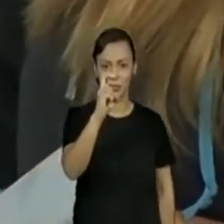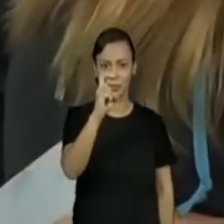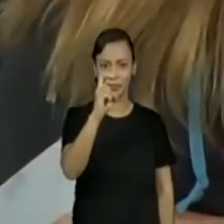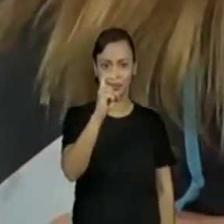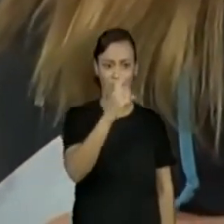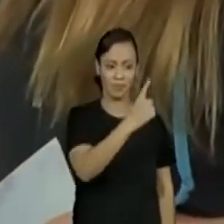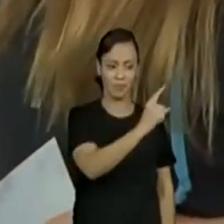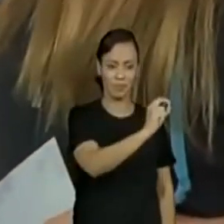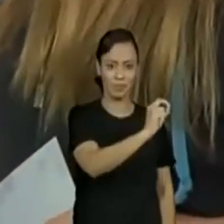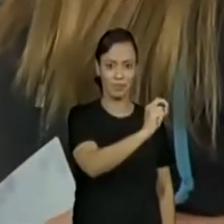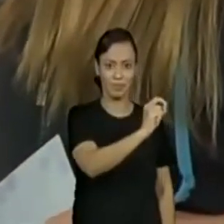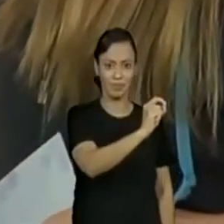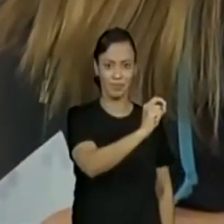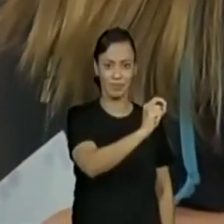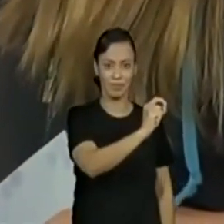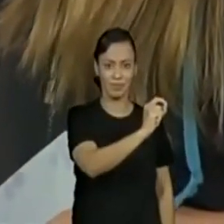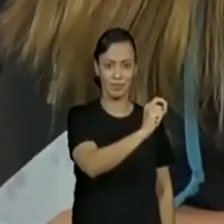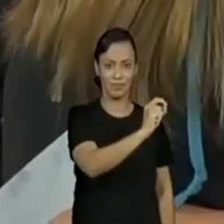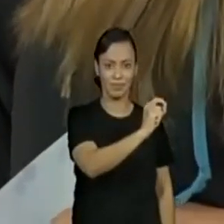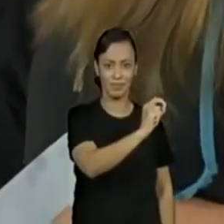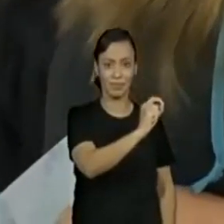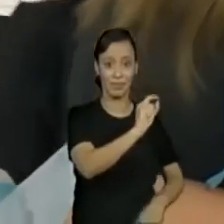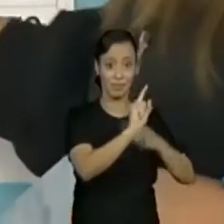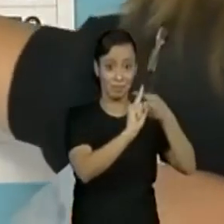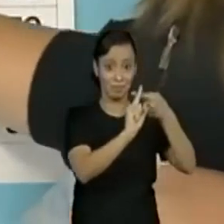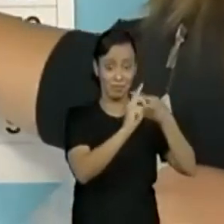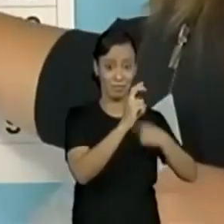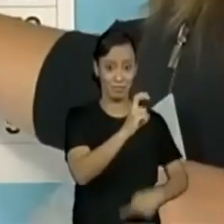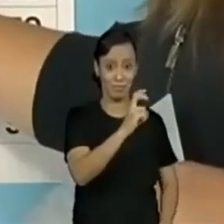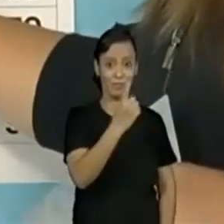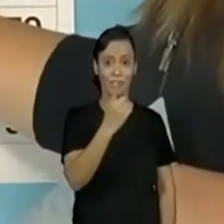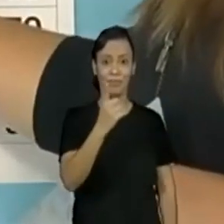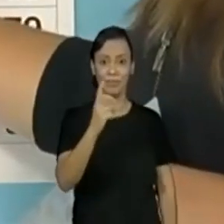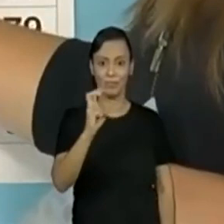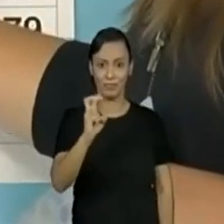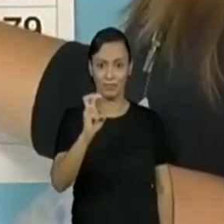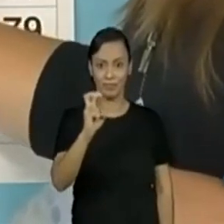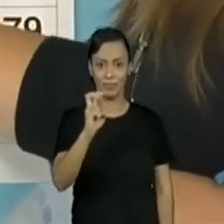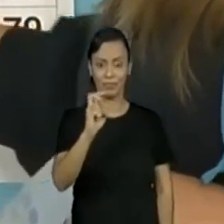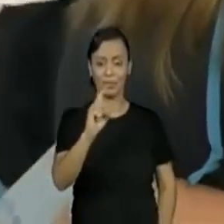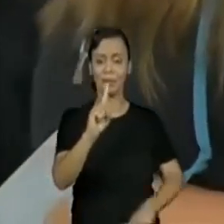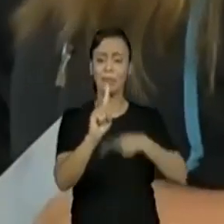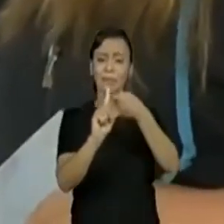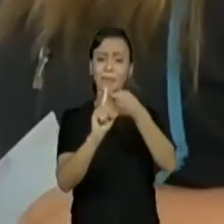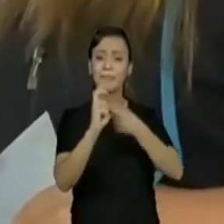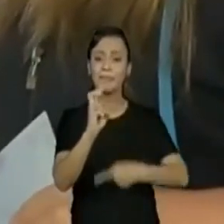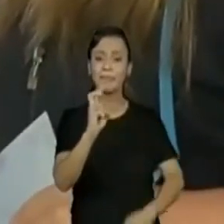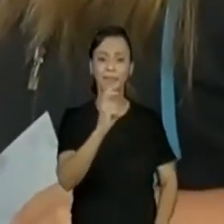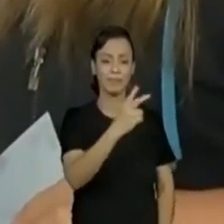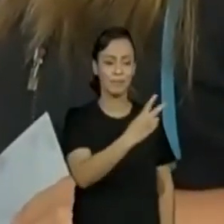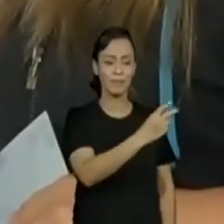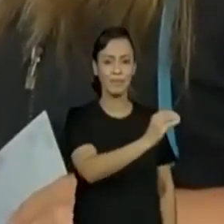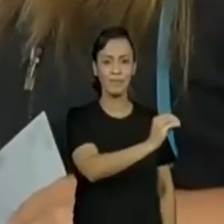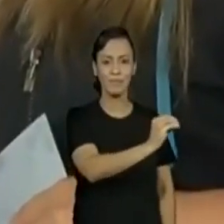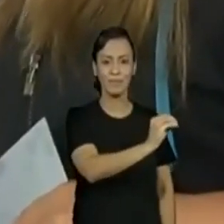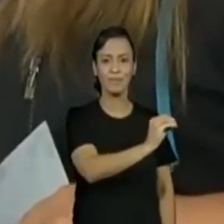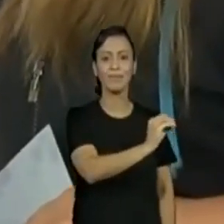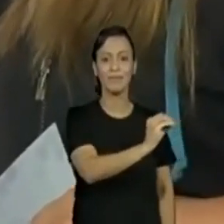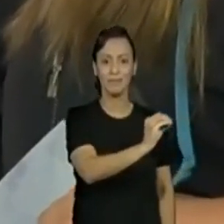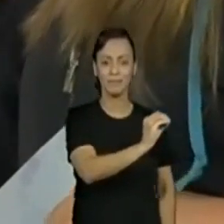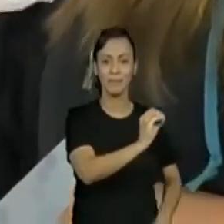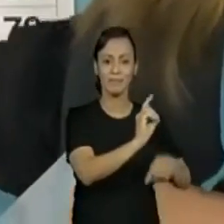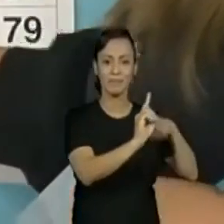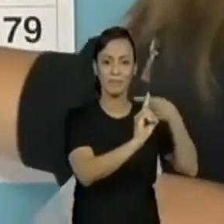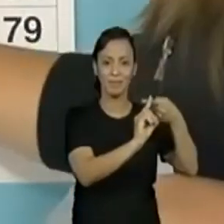movimento. 10 mais 5, 15 mais 5, 20. E